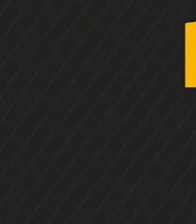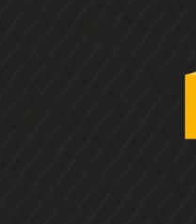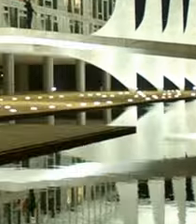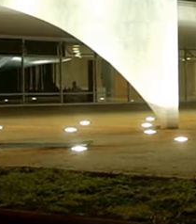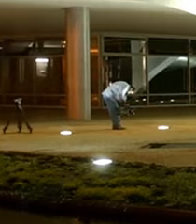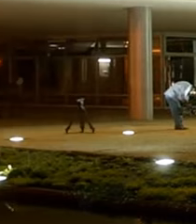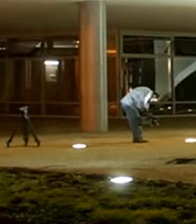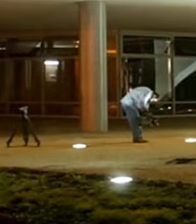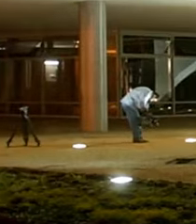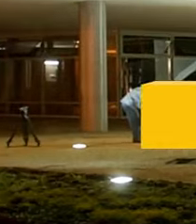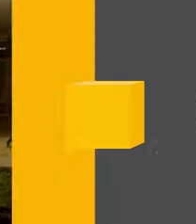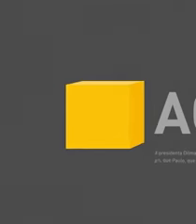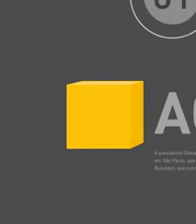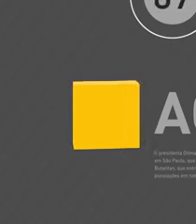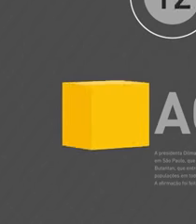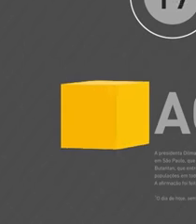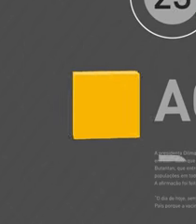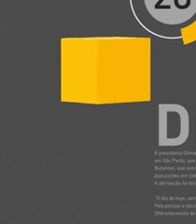Olá,